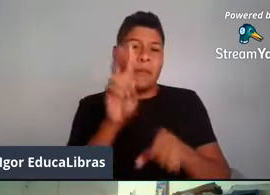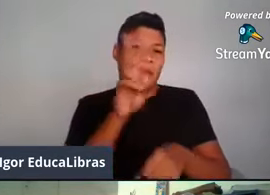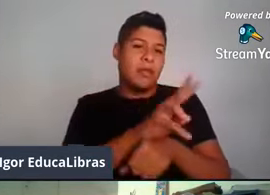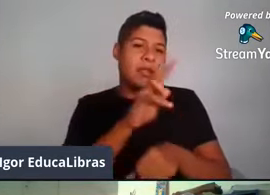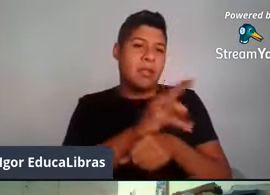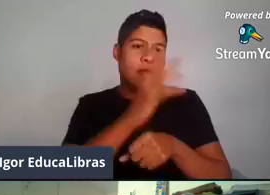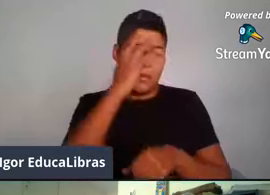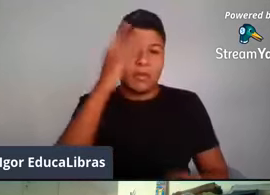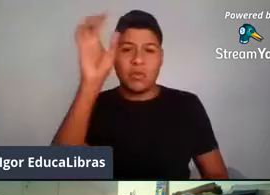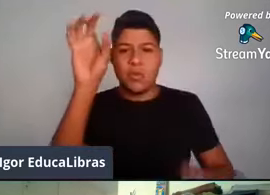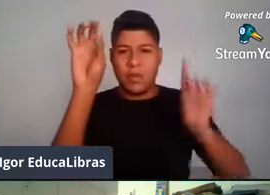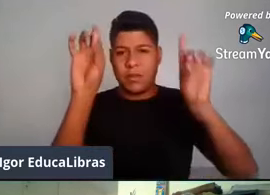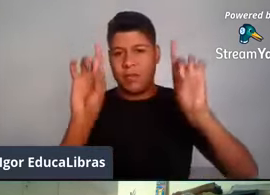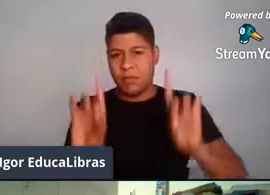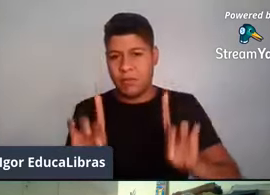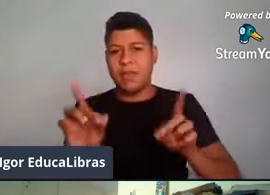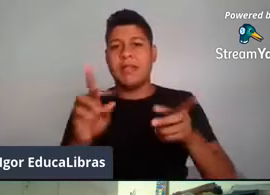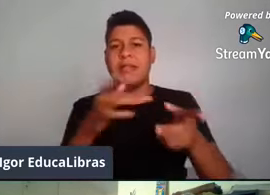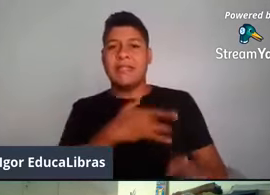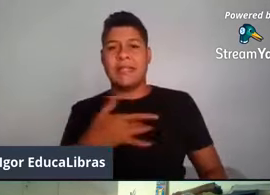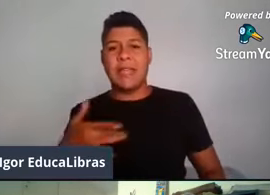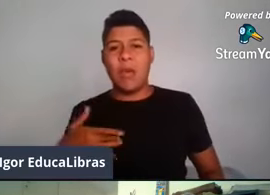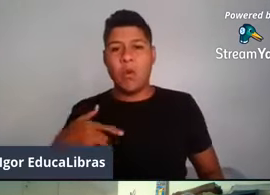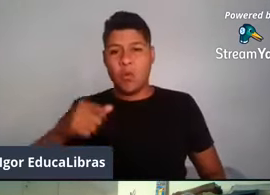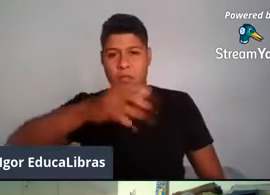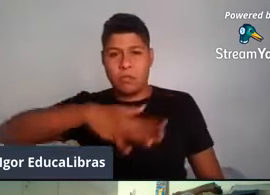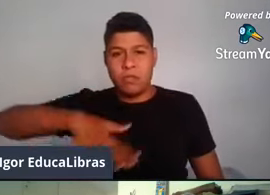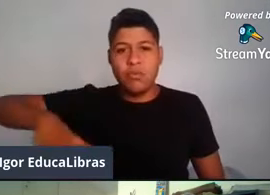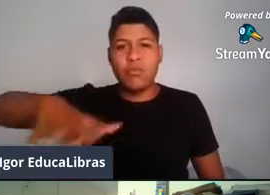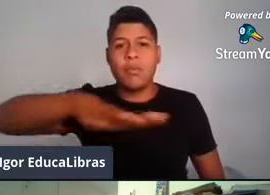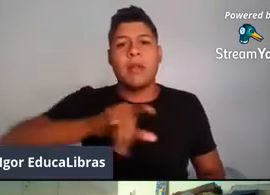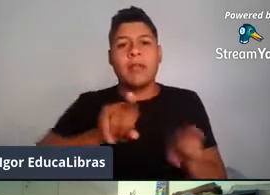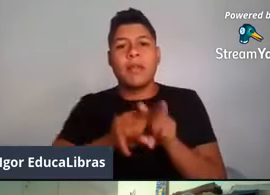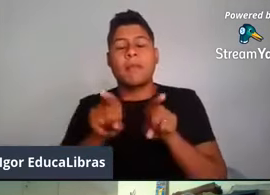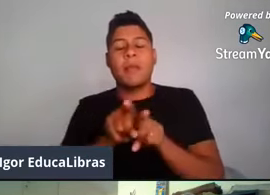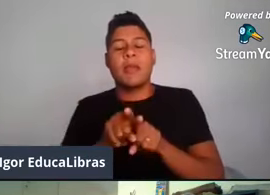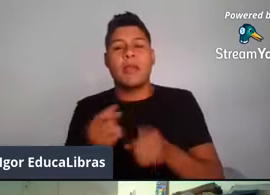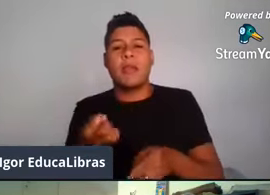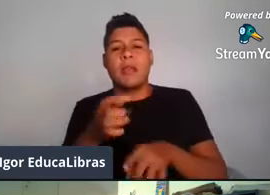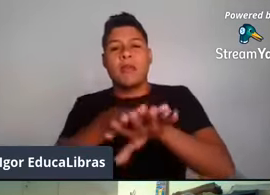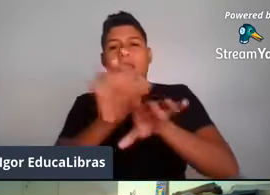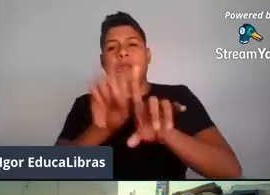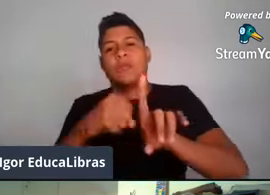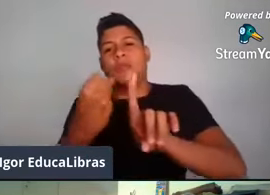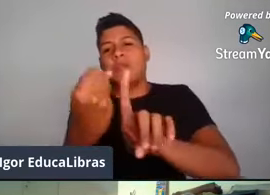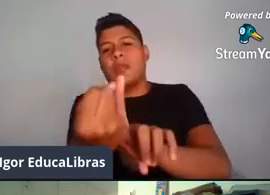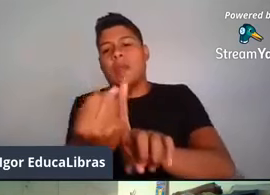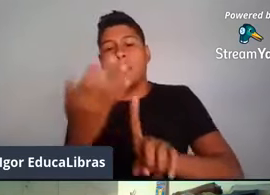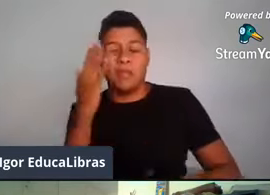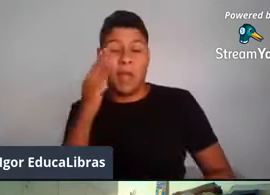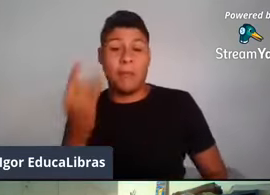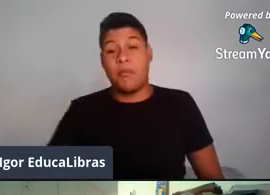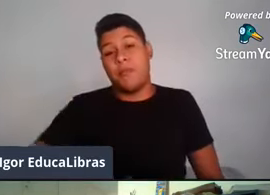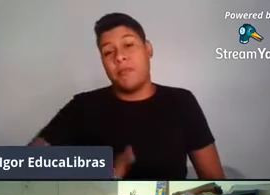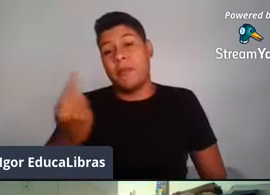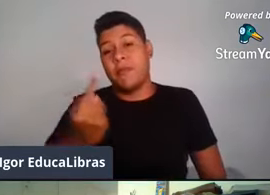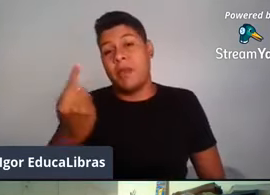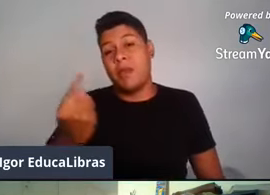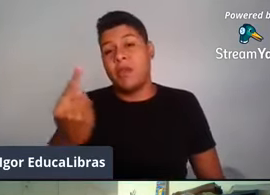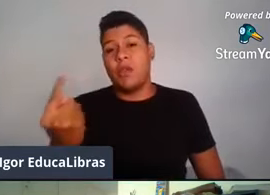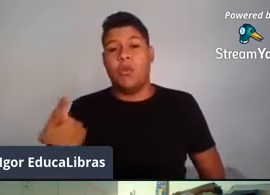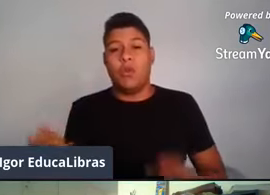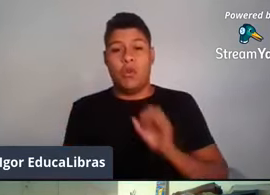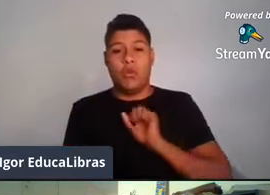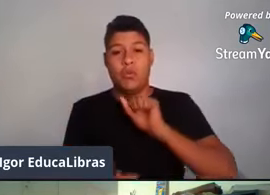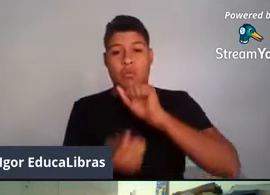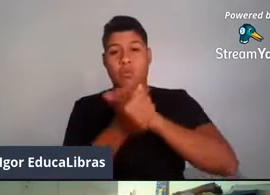deficiência, saúde pública e inclusão social. E eu fui o primeiro, juntamente com o